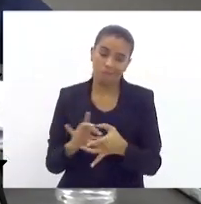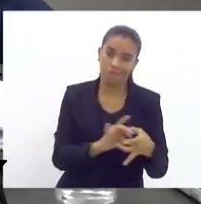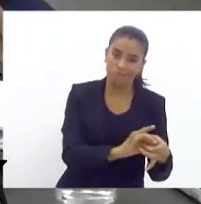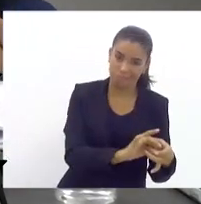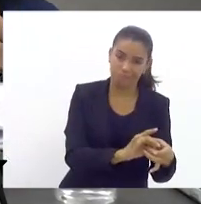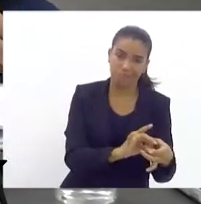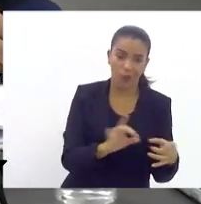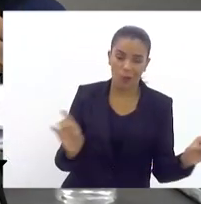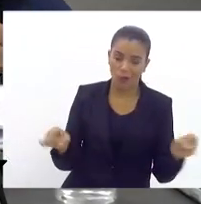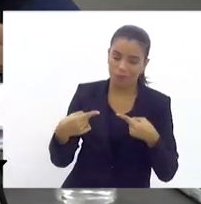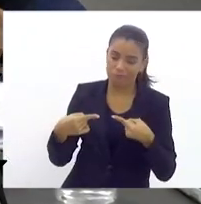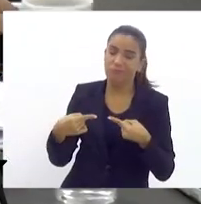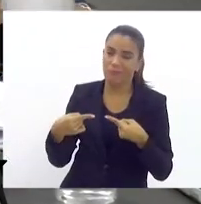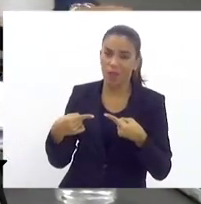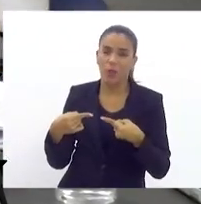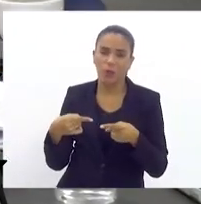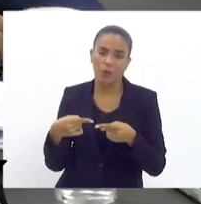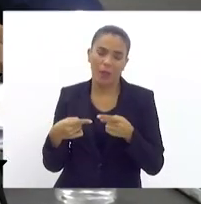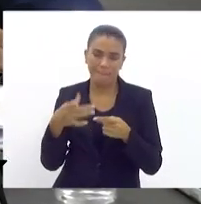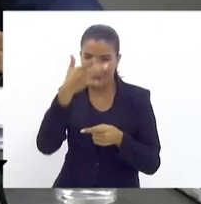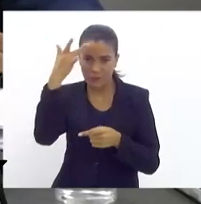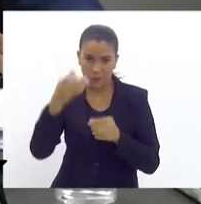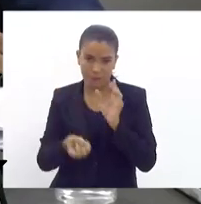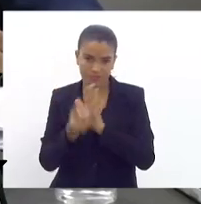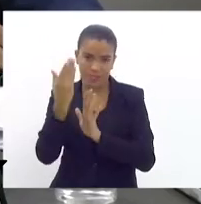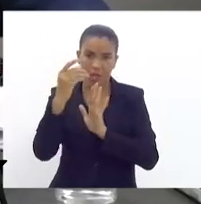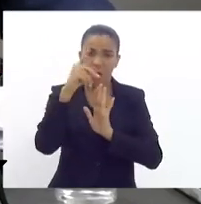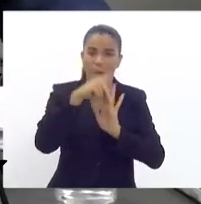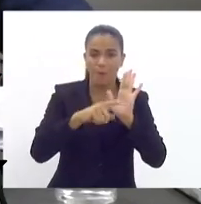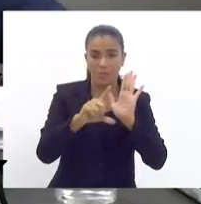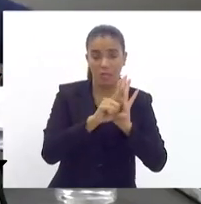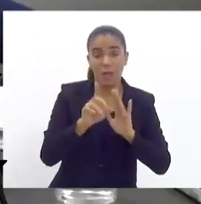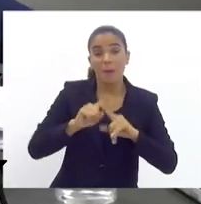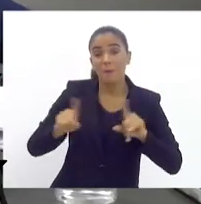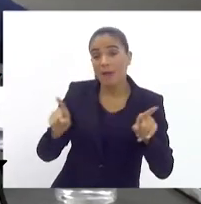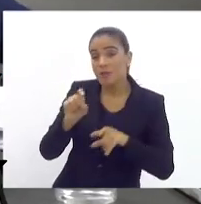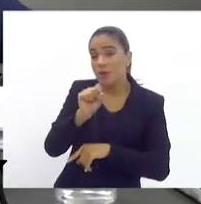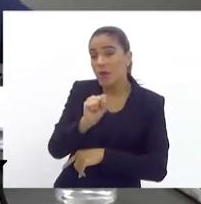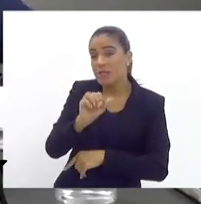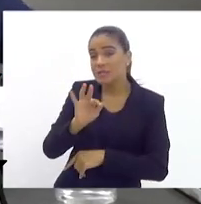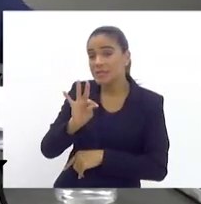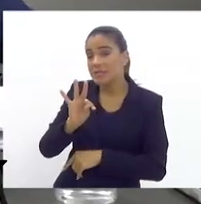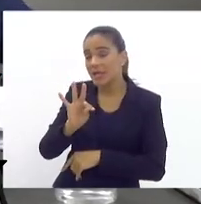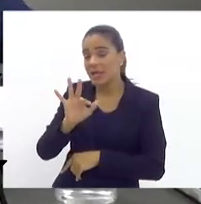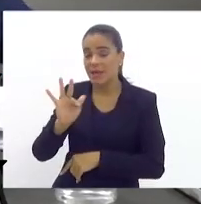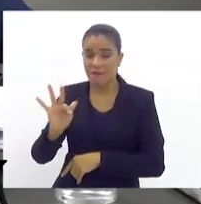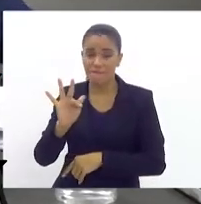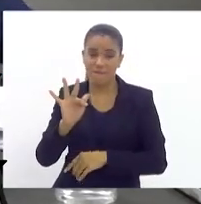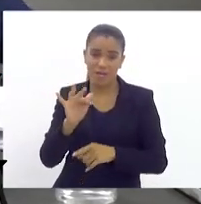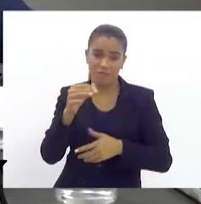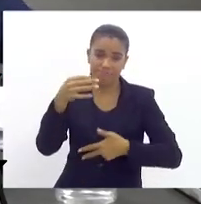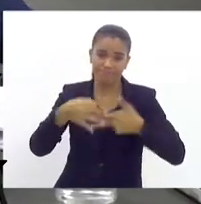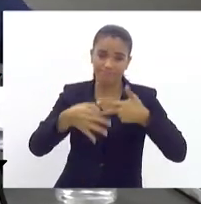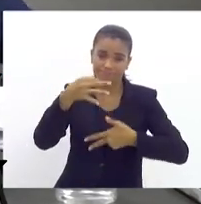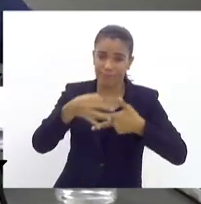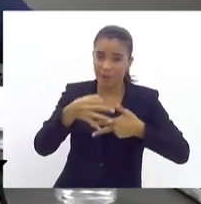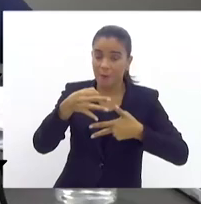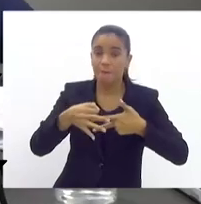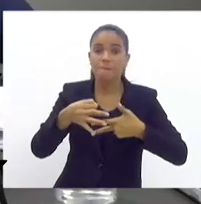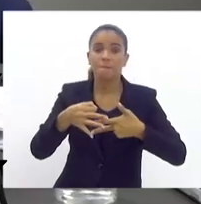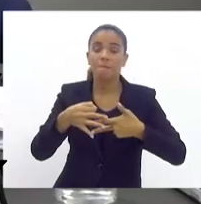da propositura do projeto, mas eu acho que é algo que o STF não atingiu em suas decisões. O